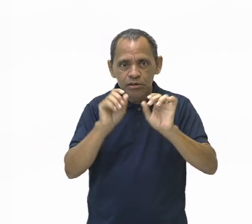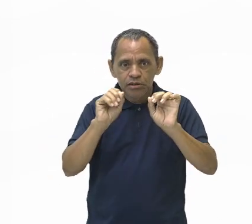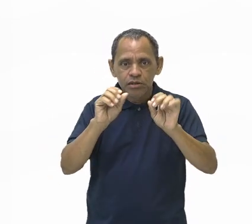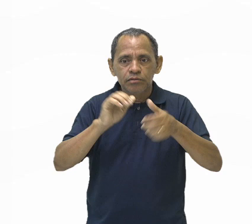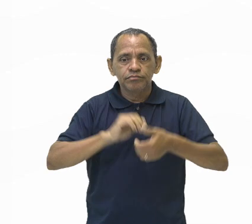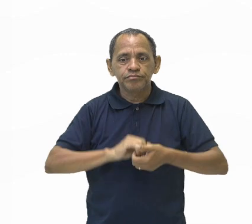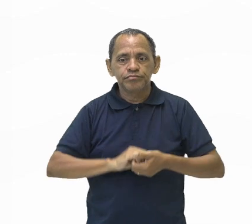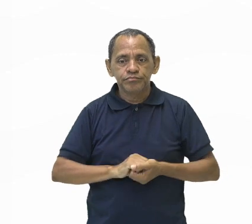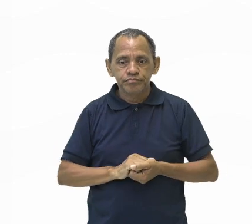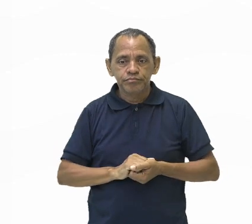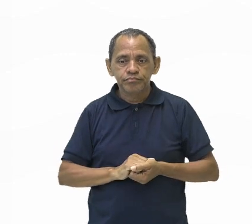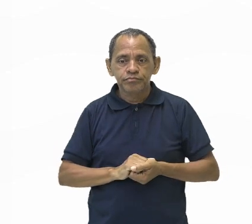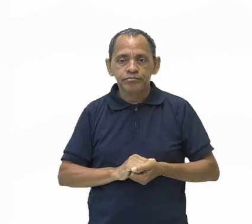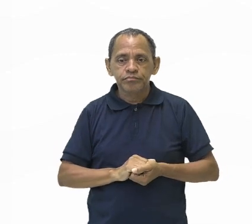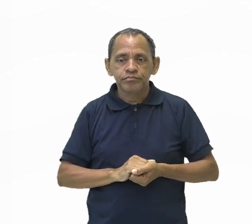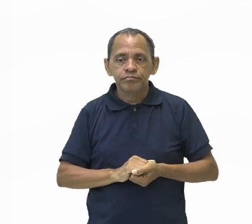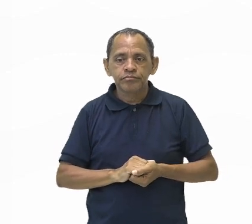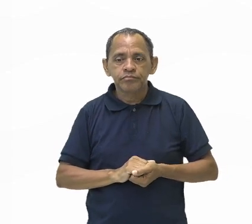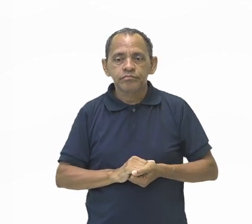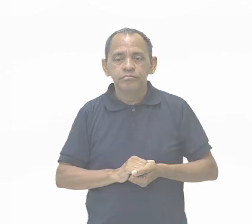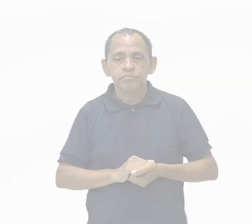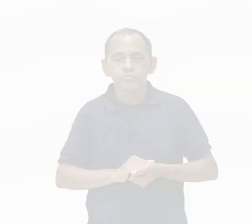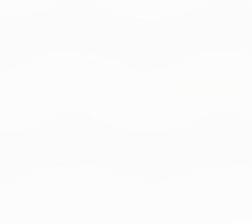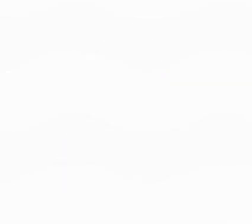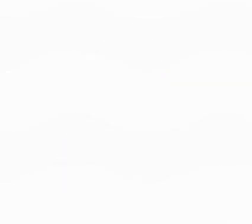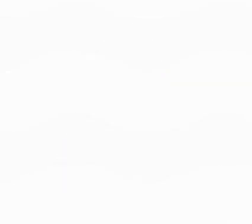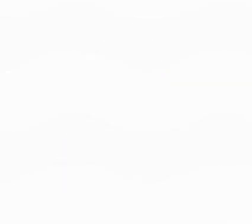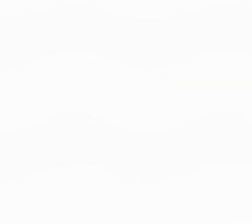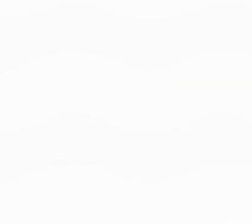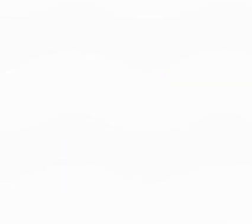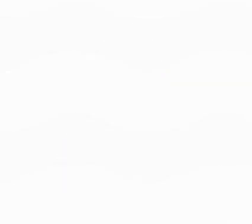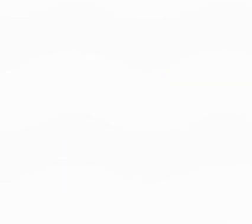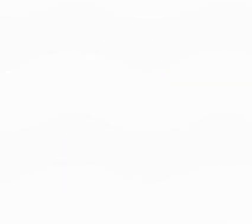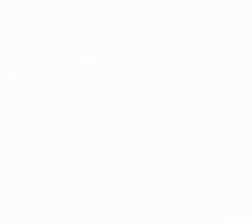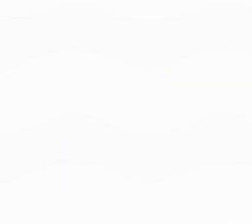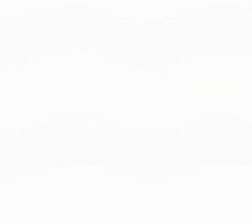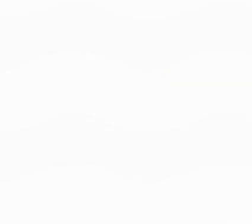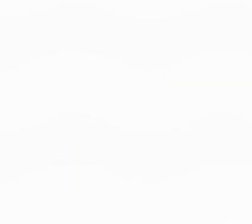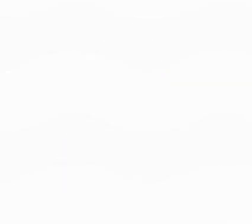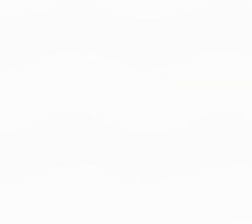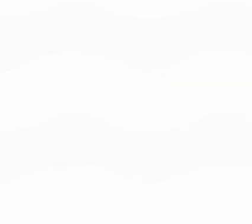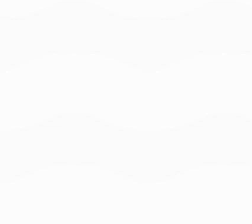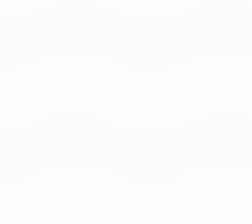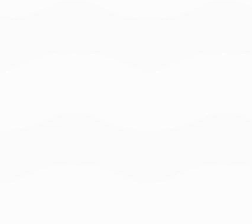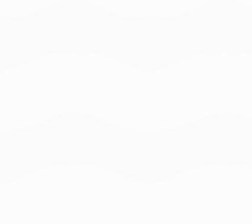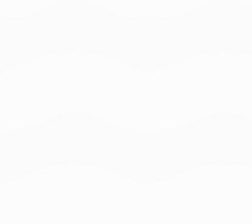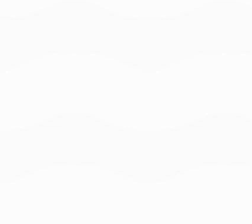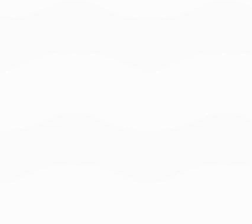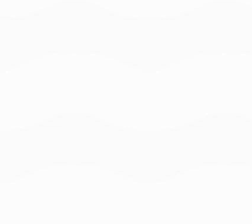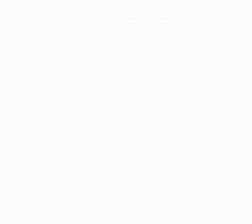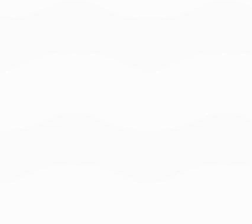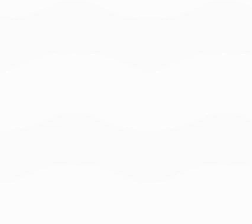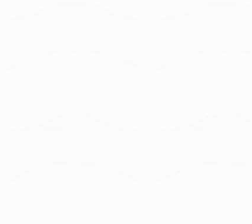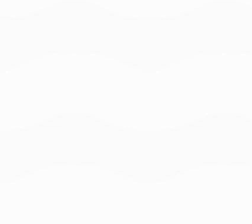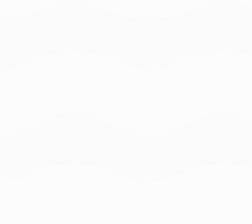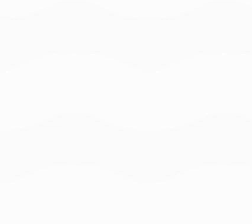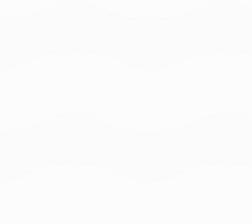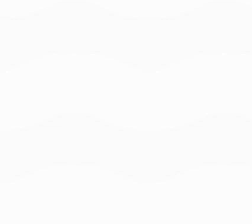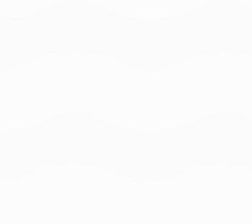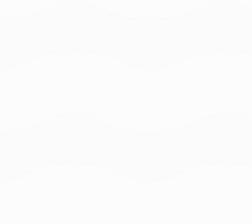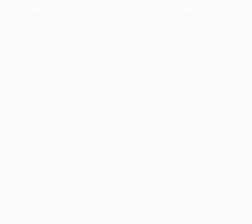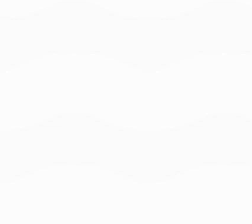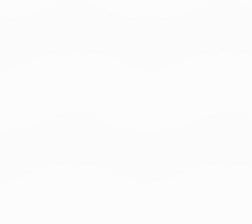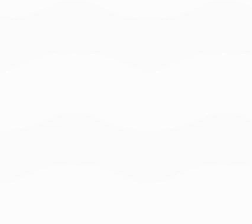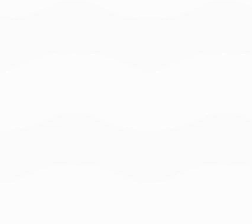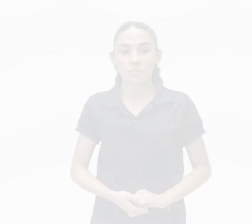momento? O Estado brasileiro não adotou políticas de redistribuição de terras, educação ou